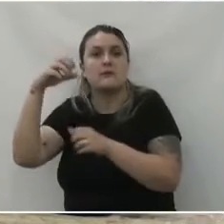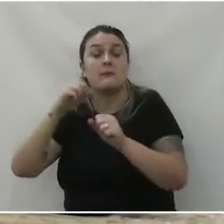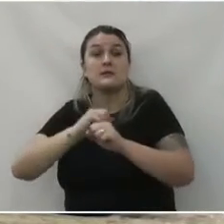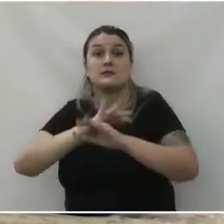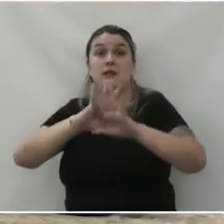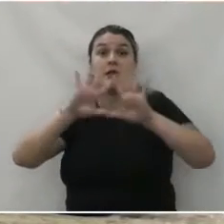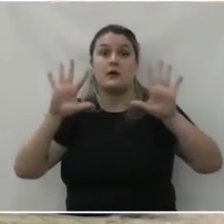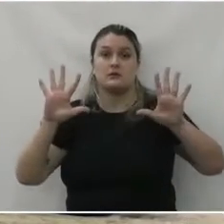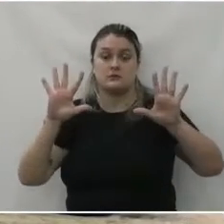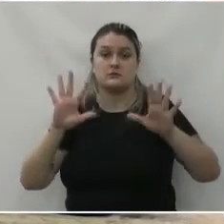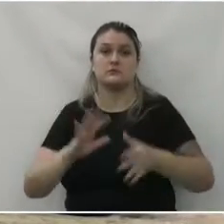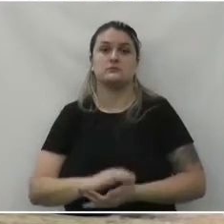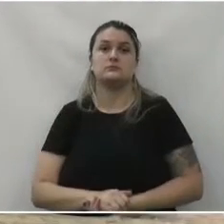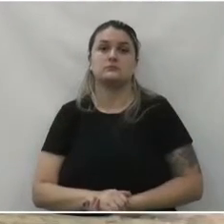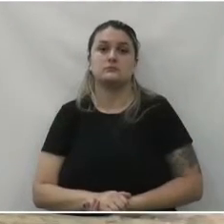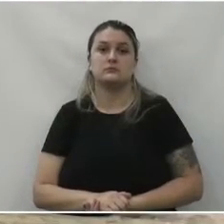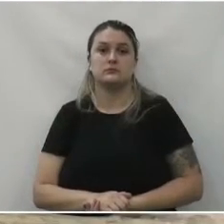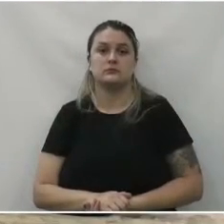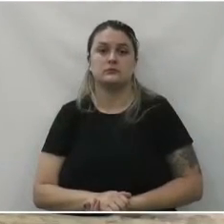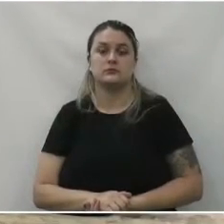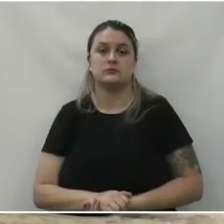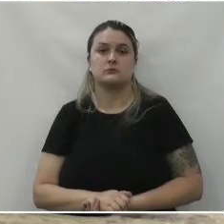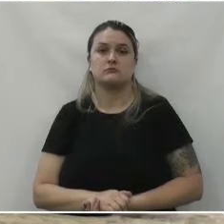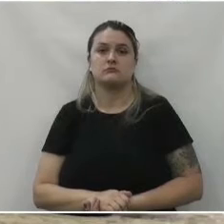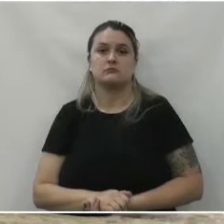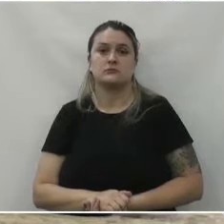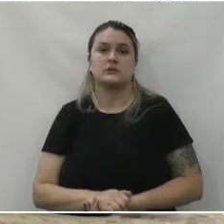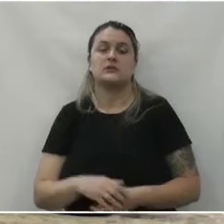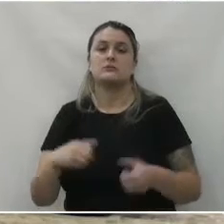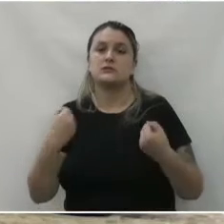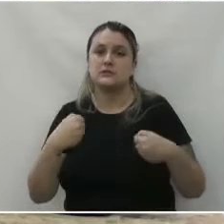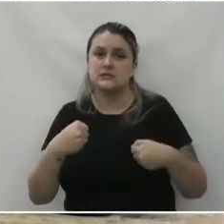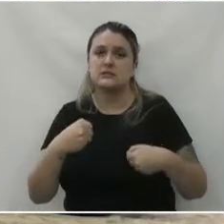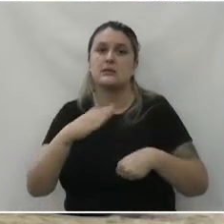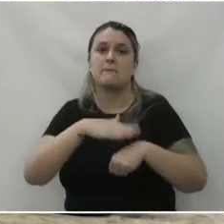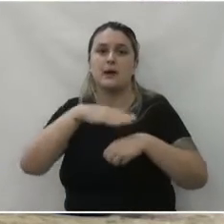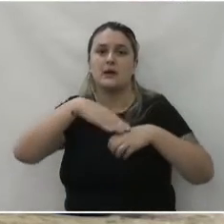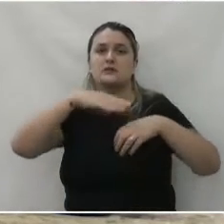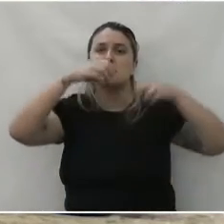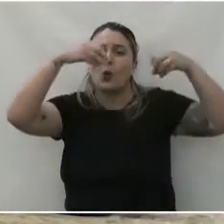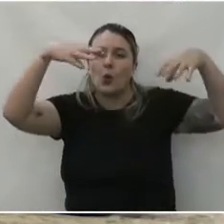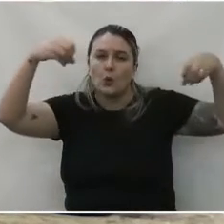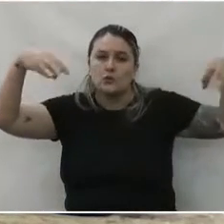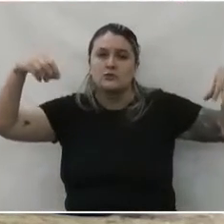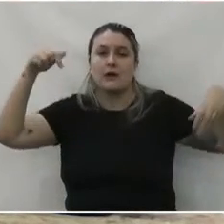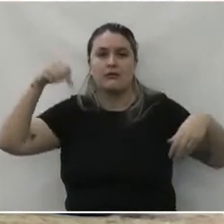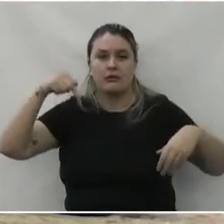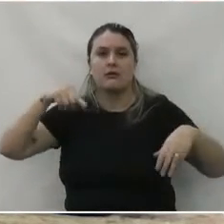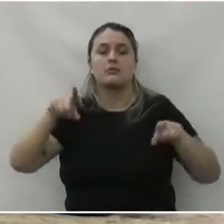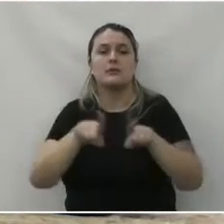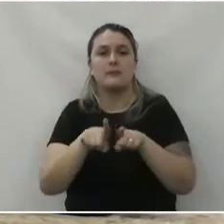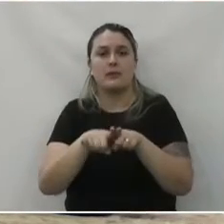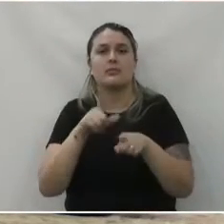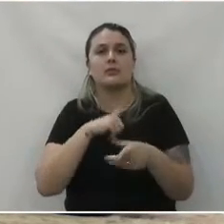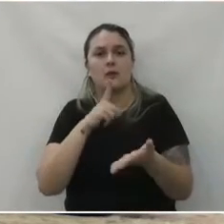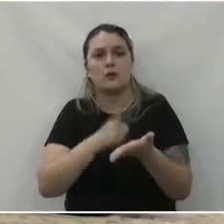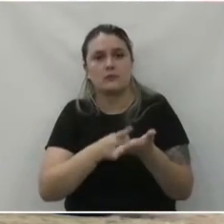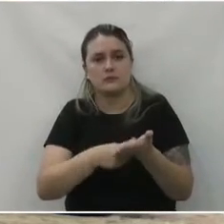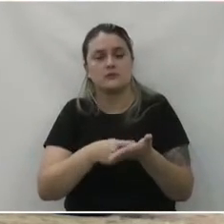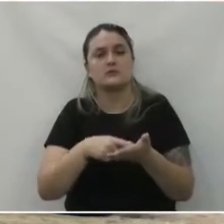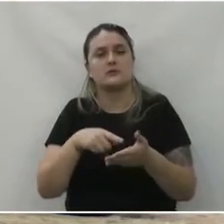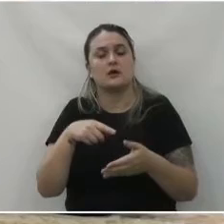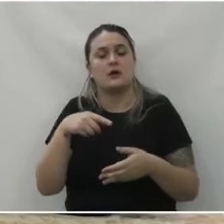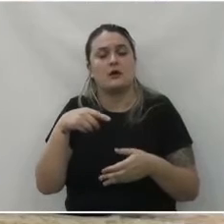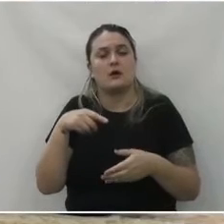não é para ficar um pouco melhor mas só isso não basta né e eu sei que a sua casa eu tenho comprometimento de